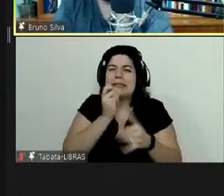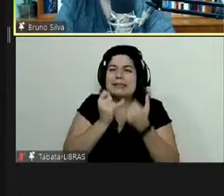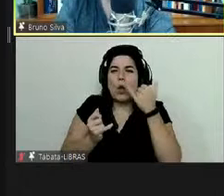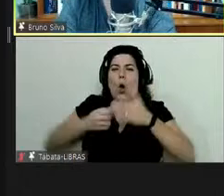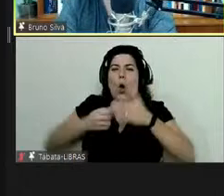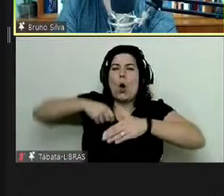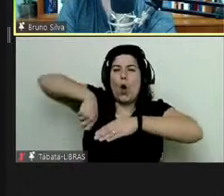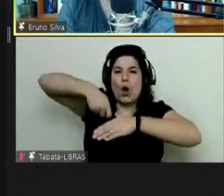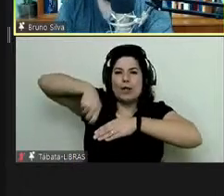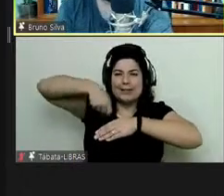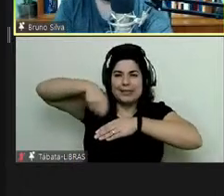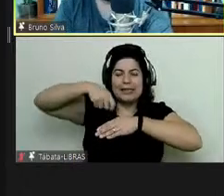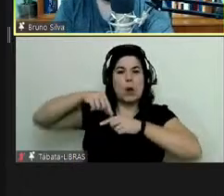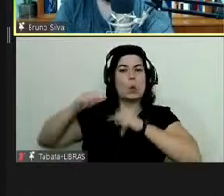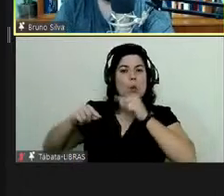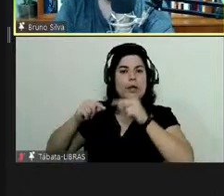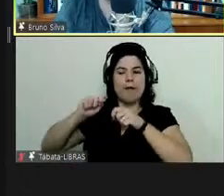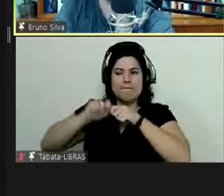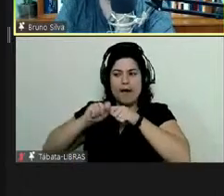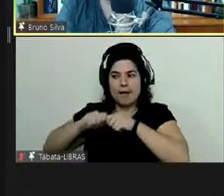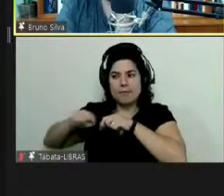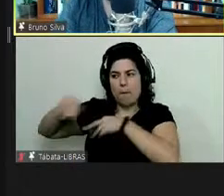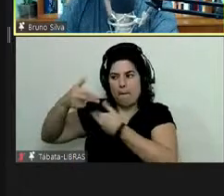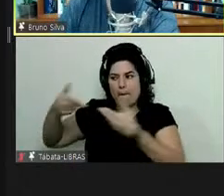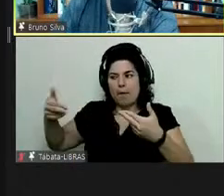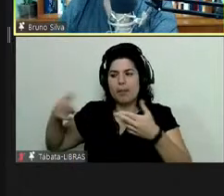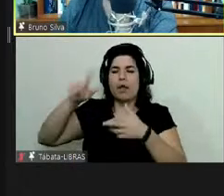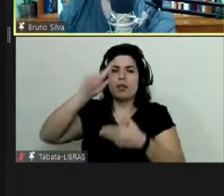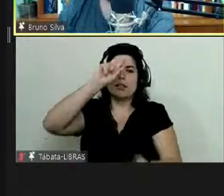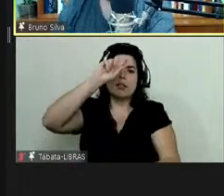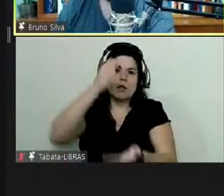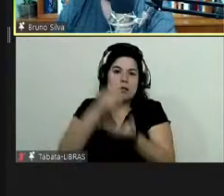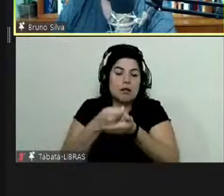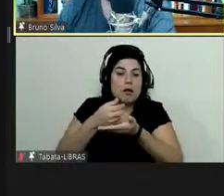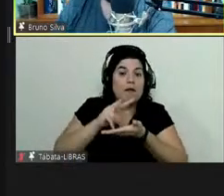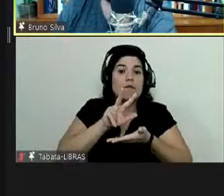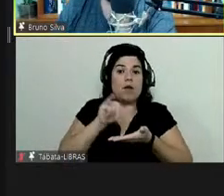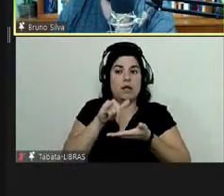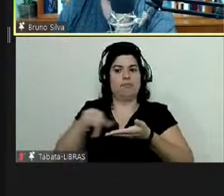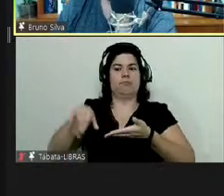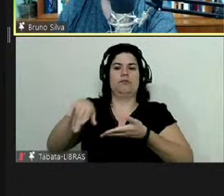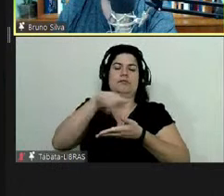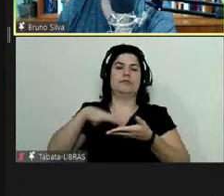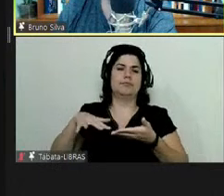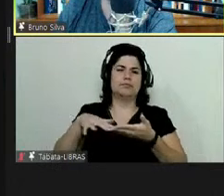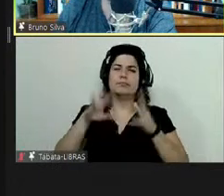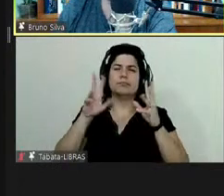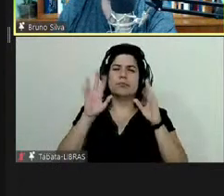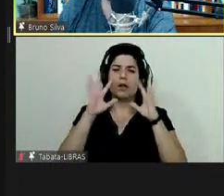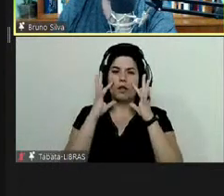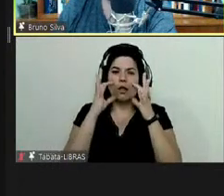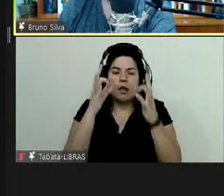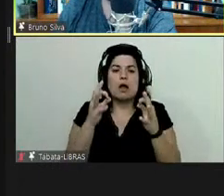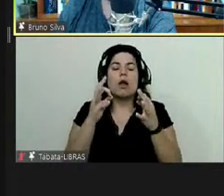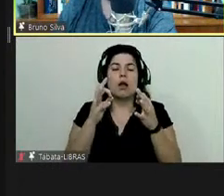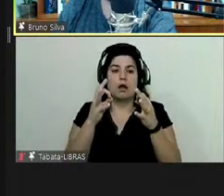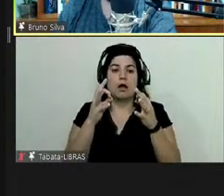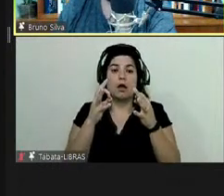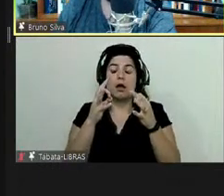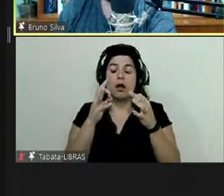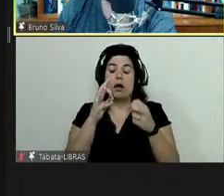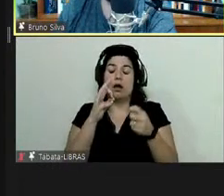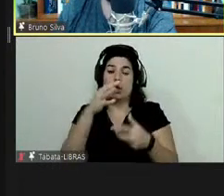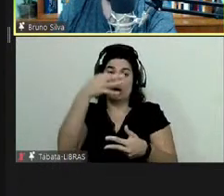da política né é onde as decisões ele efetivamente são construídas a mesma coisa pessoal quando a gente olha para dentro de um poder Fala galera